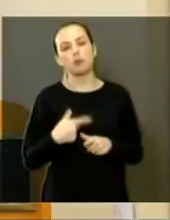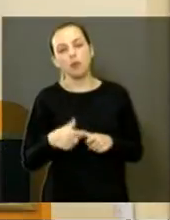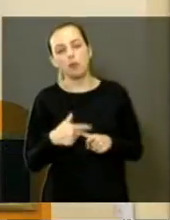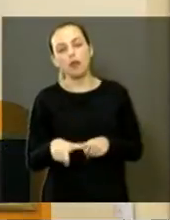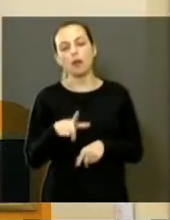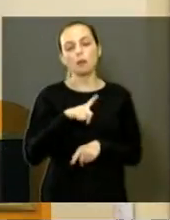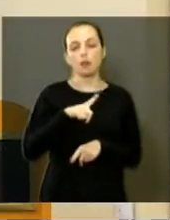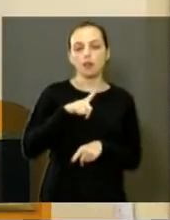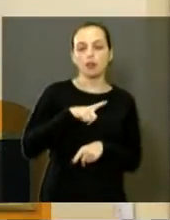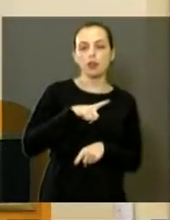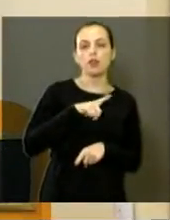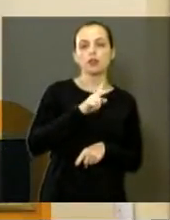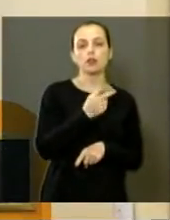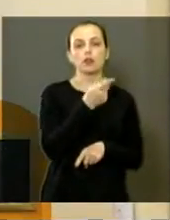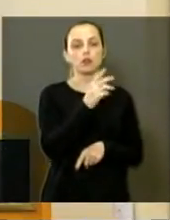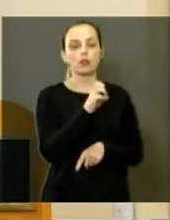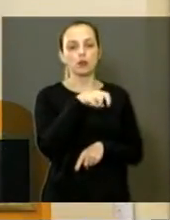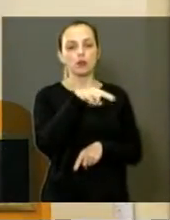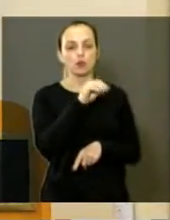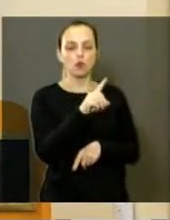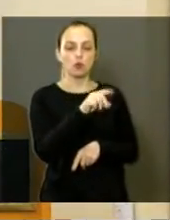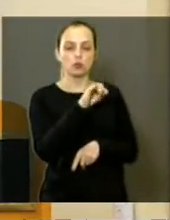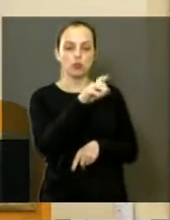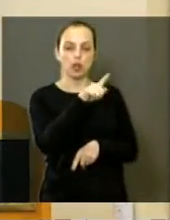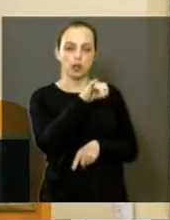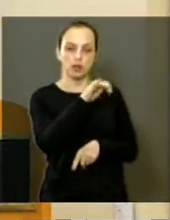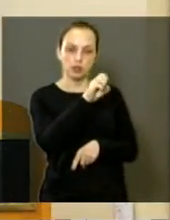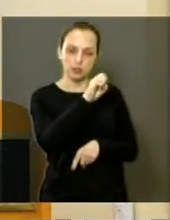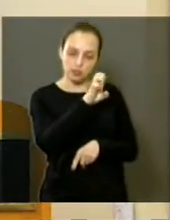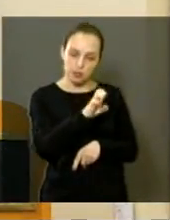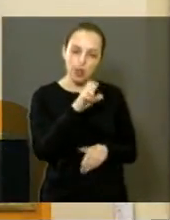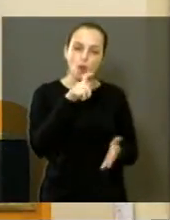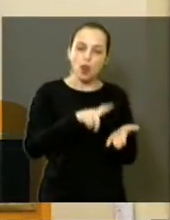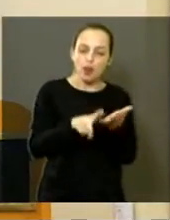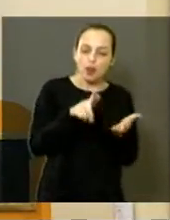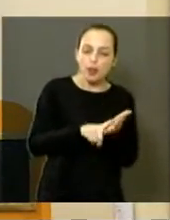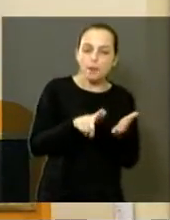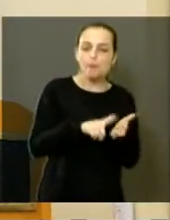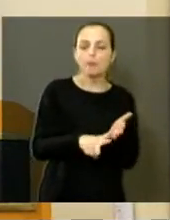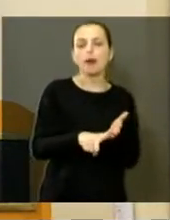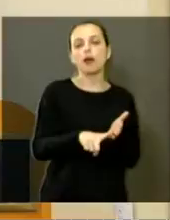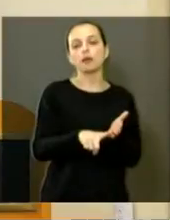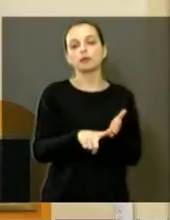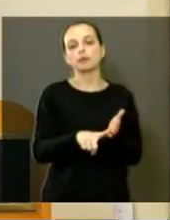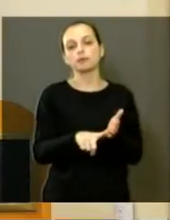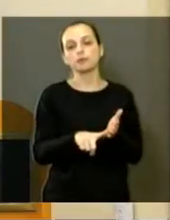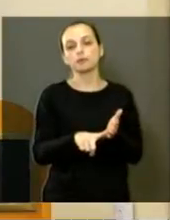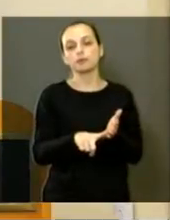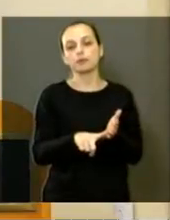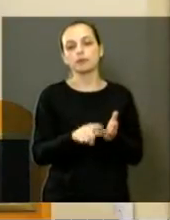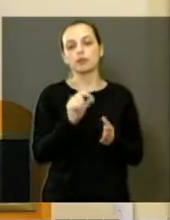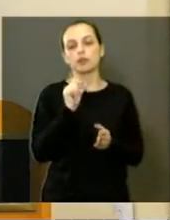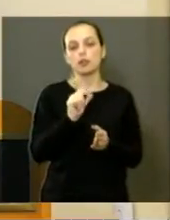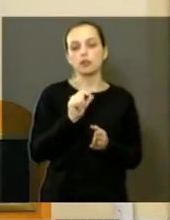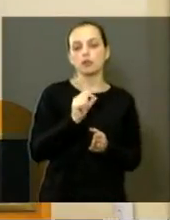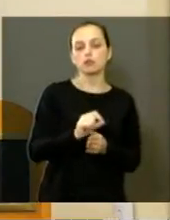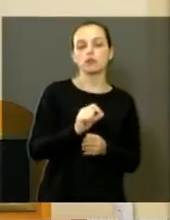para desintoxicar, né? Fazer a filtragem do sangue. Então, sem dúvida